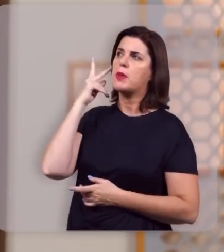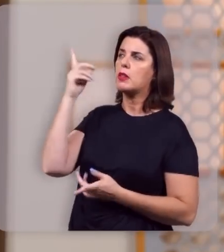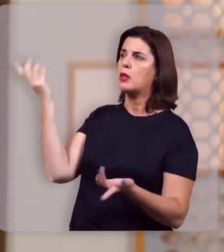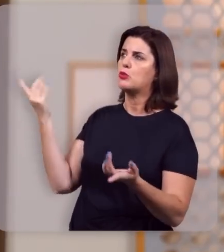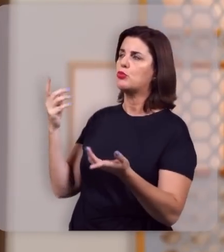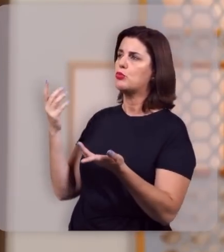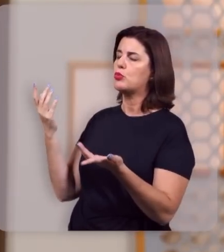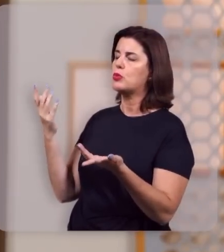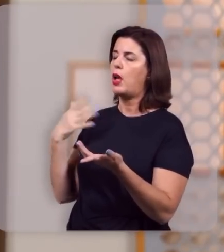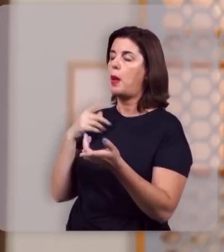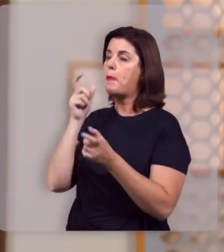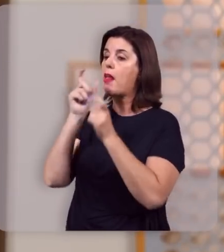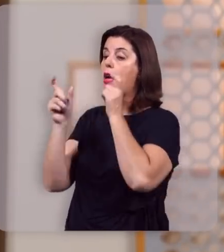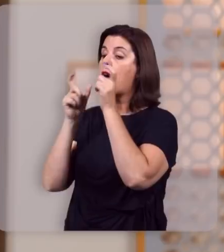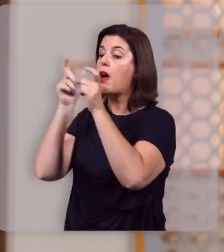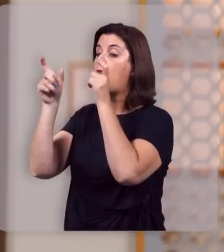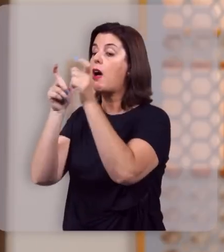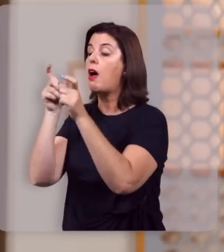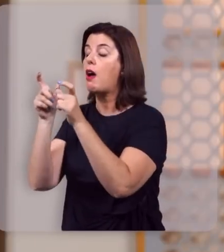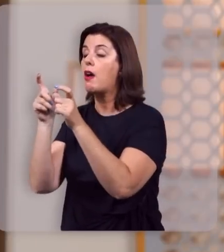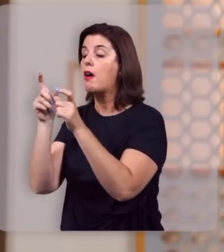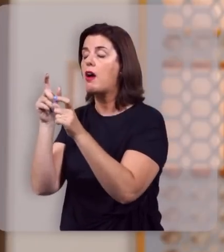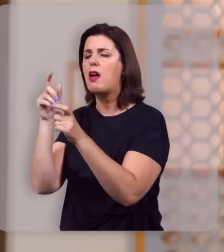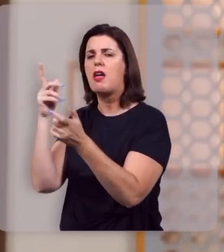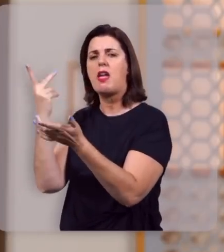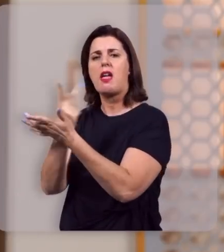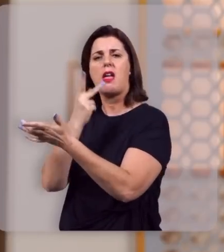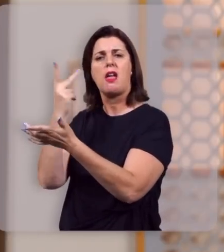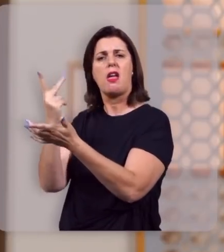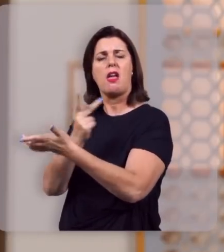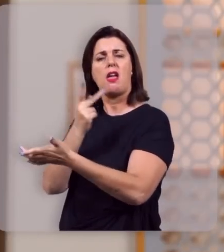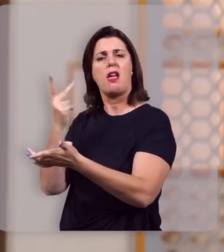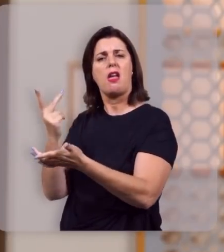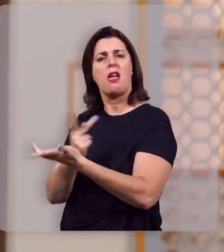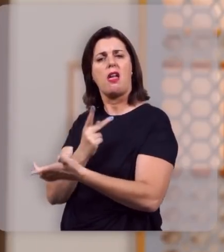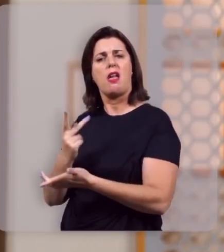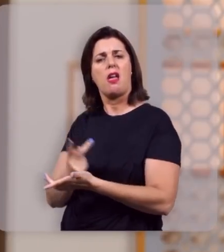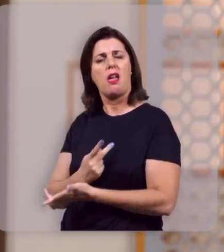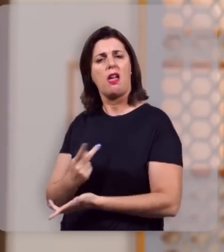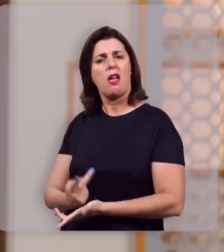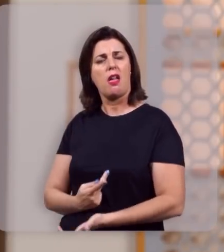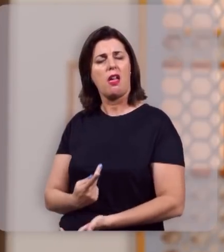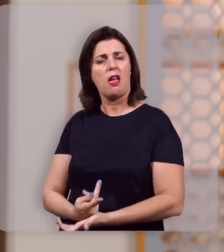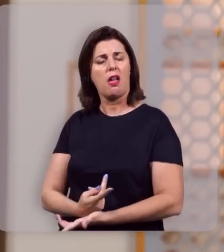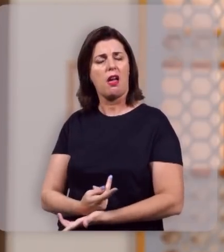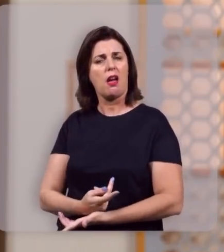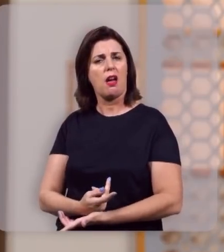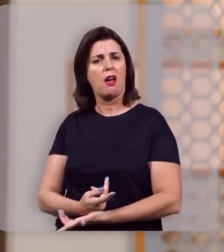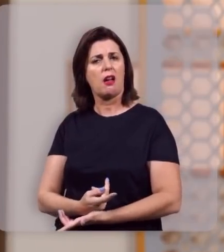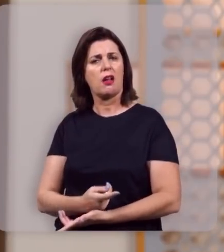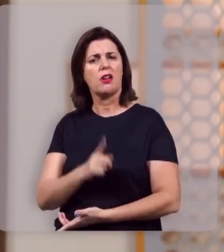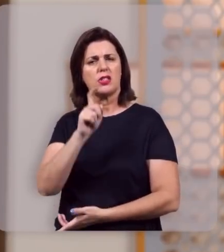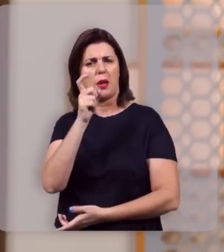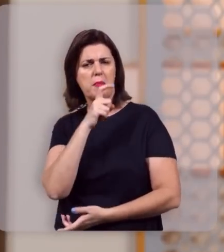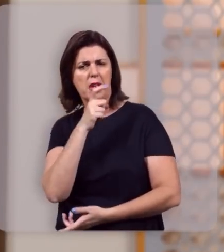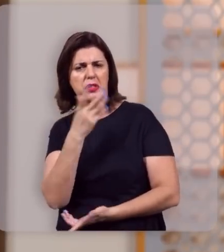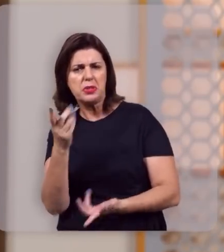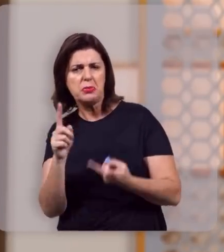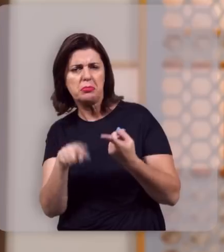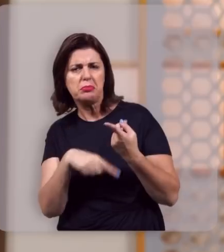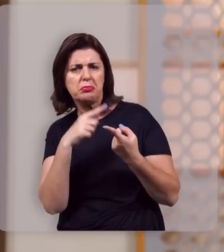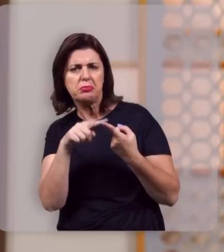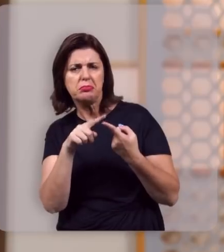juízo por todas as palavras frívolas que proferimos. Você já mentiu alguma